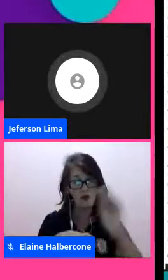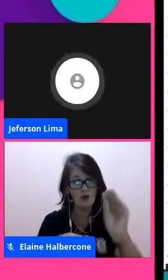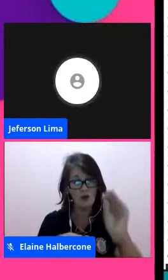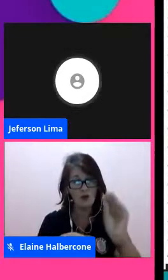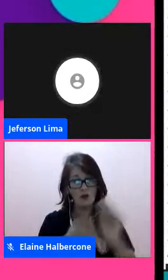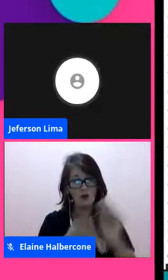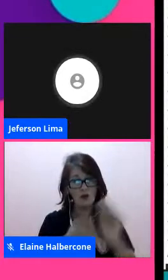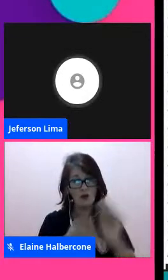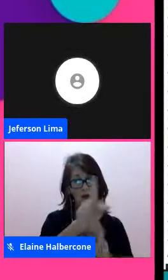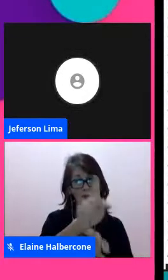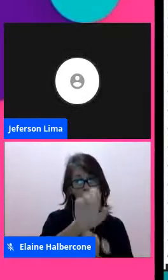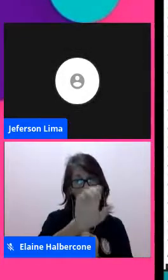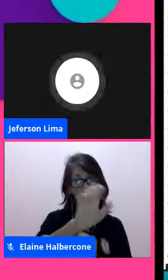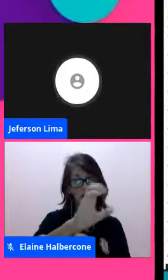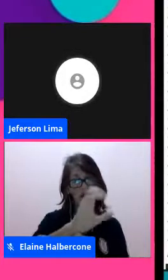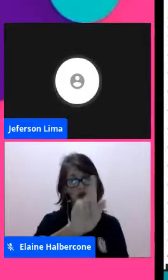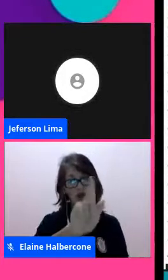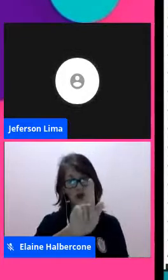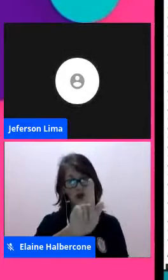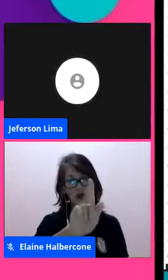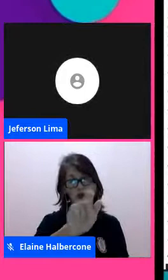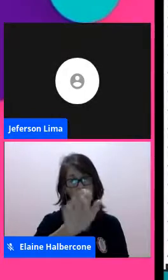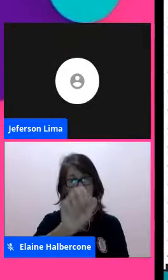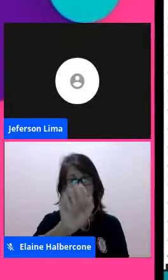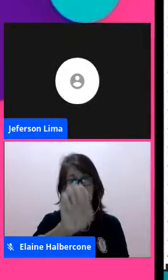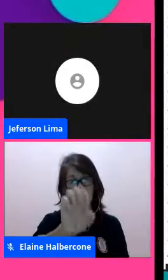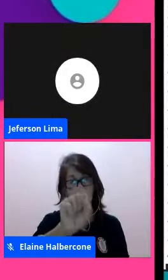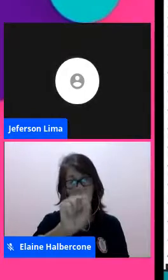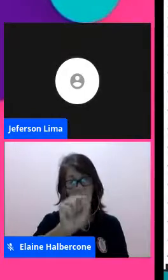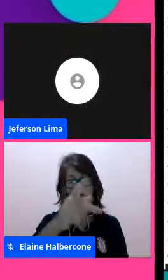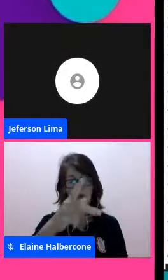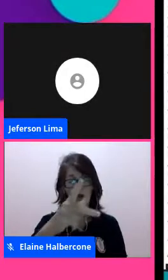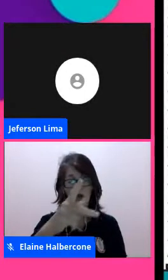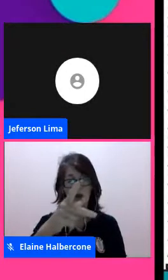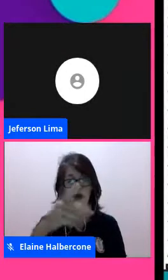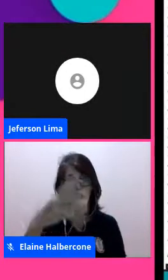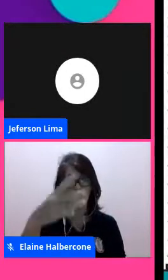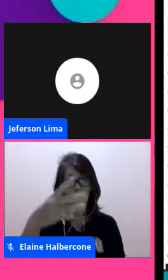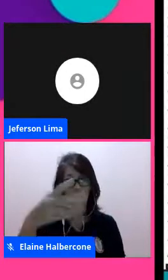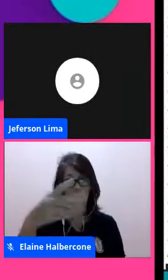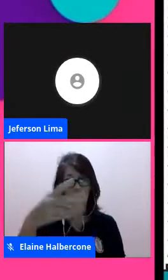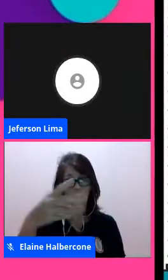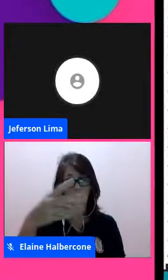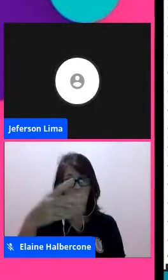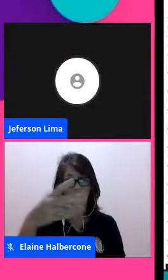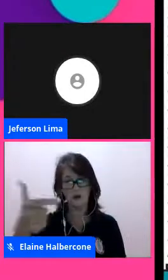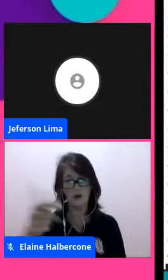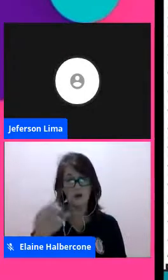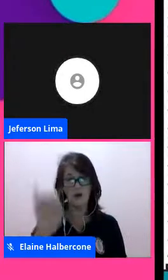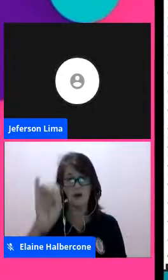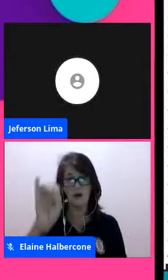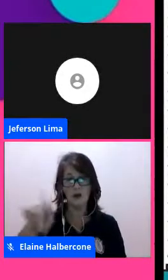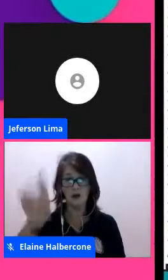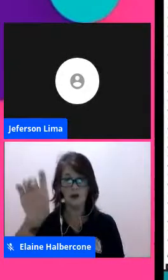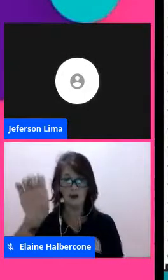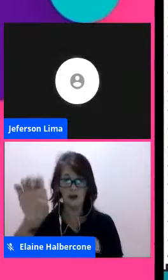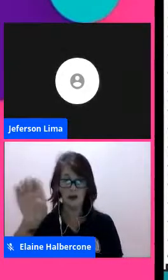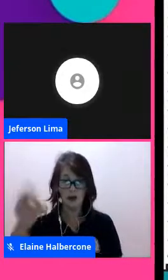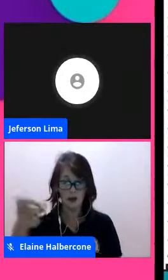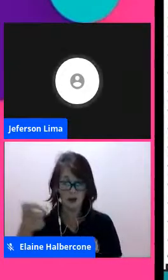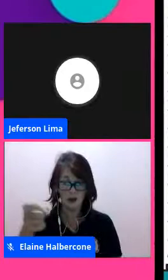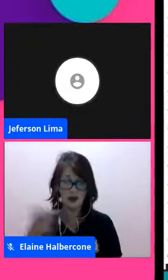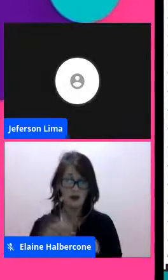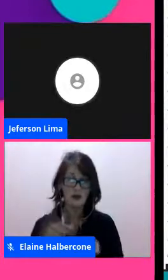package ESP32 index.json. Deixa eu ver se eu acho um print, pelo menos, de